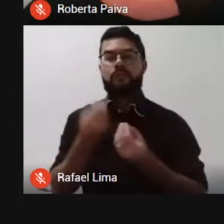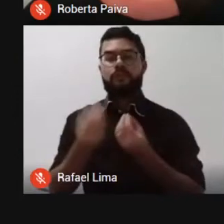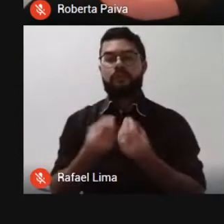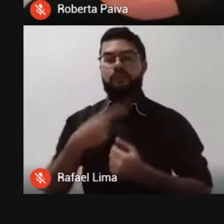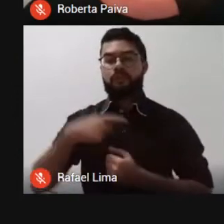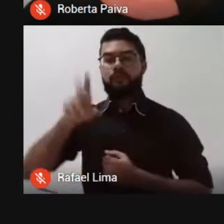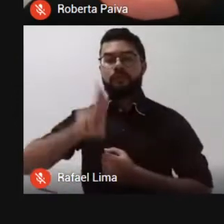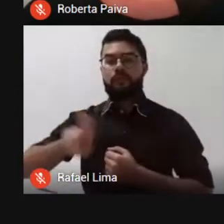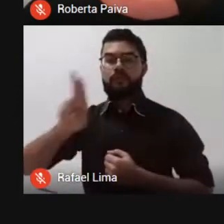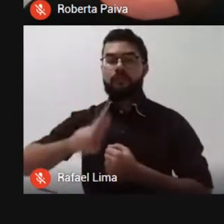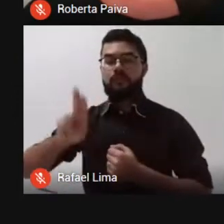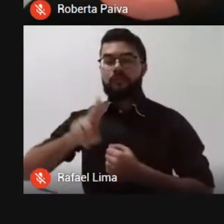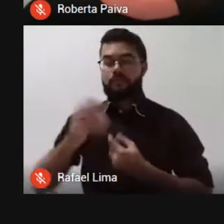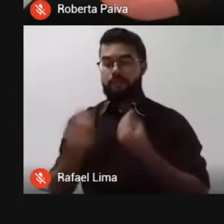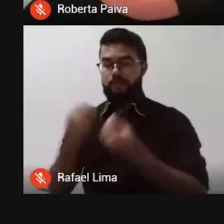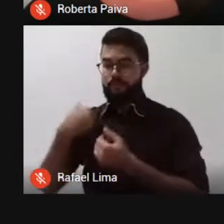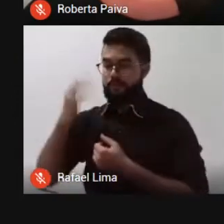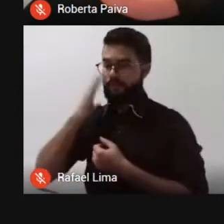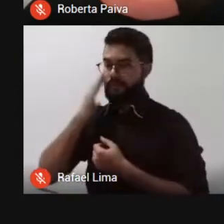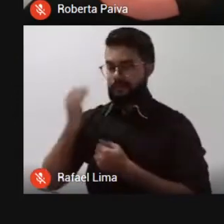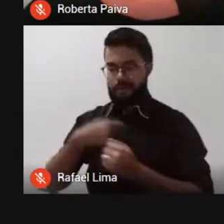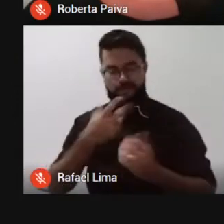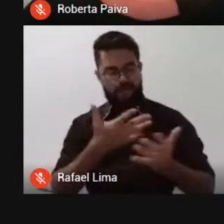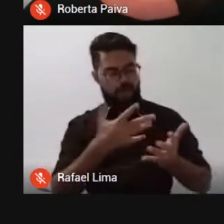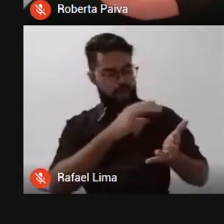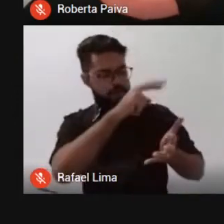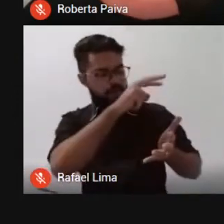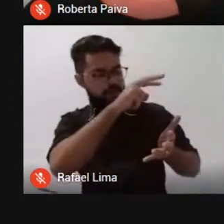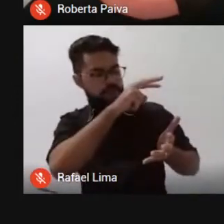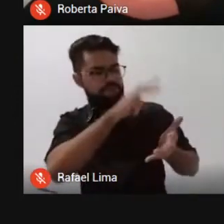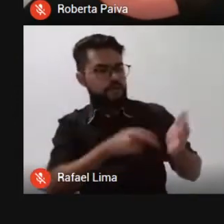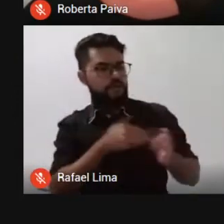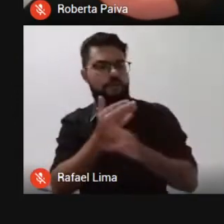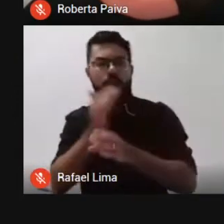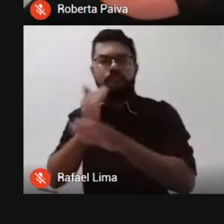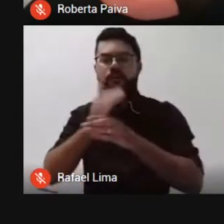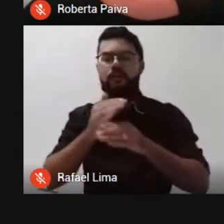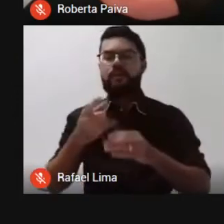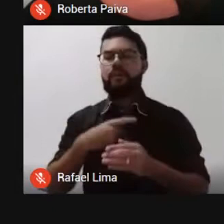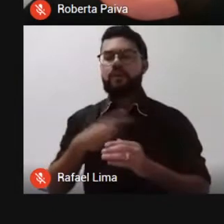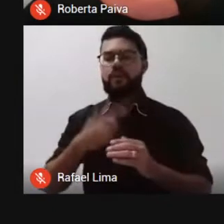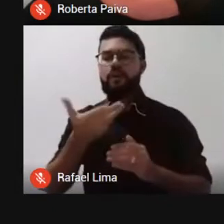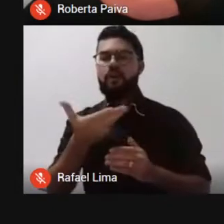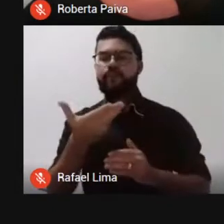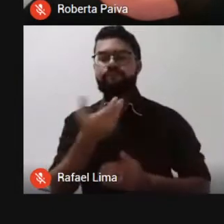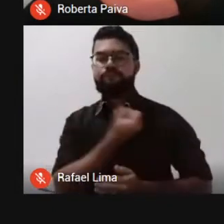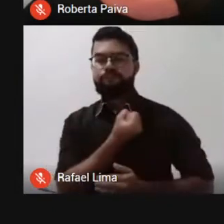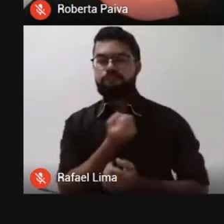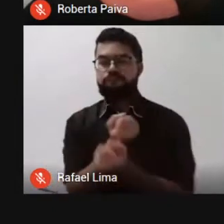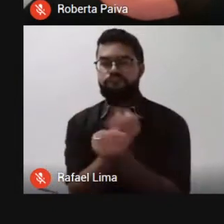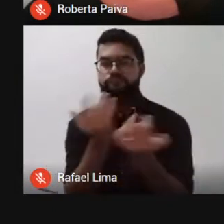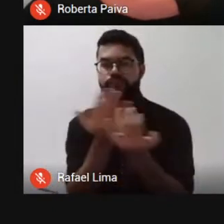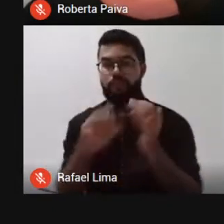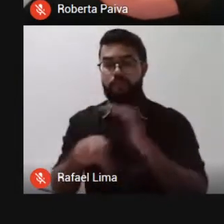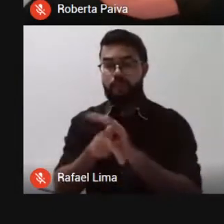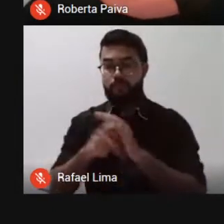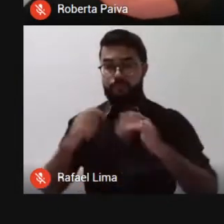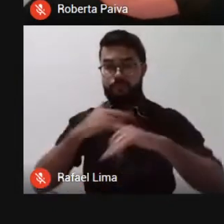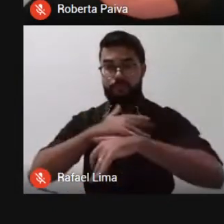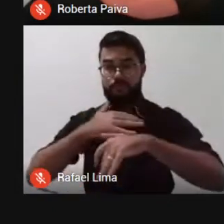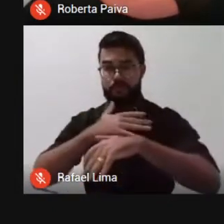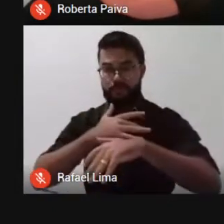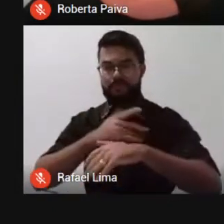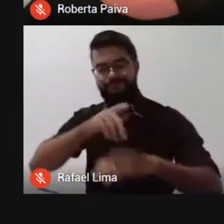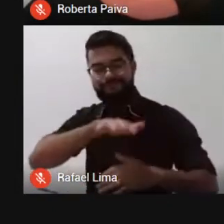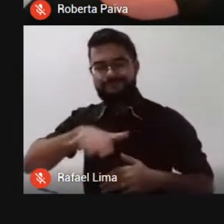entendeu a leitura do código urbano, dos dados do código urbano que está embutido nessa superfície geométrica. Né? E